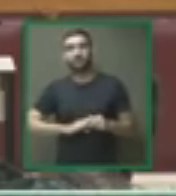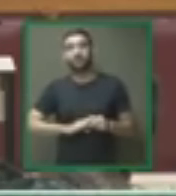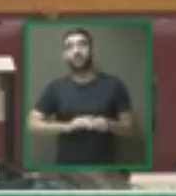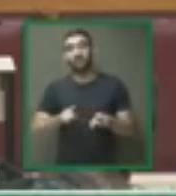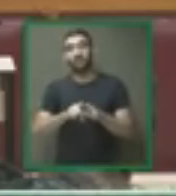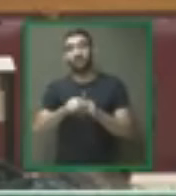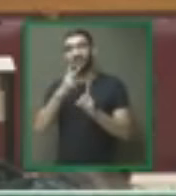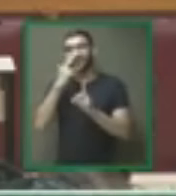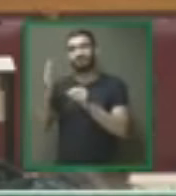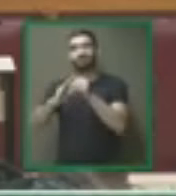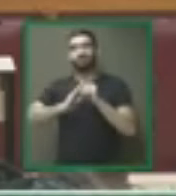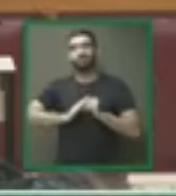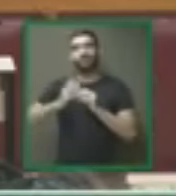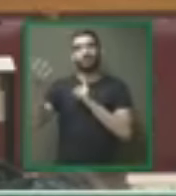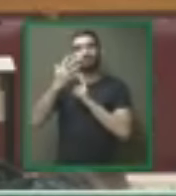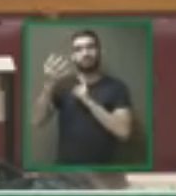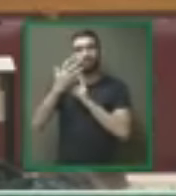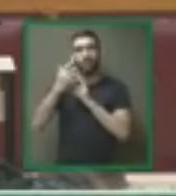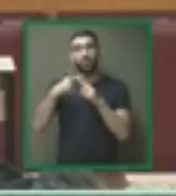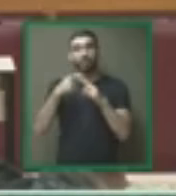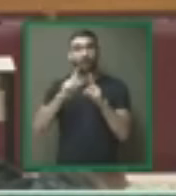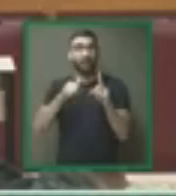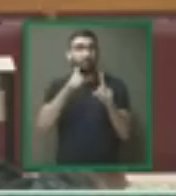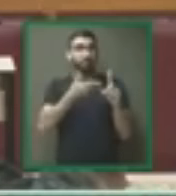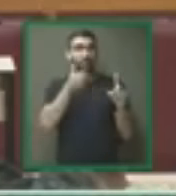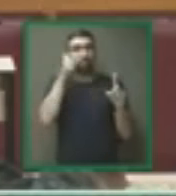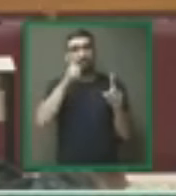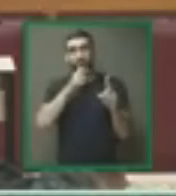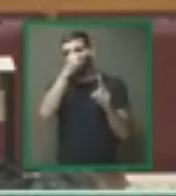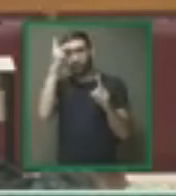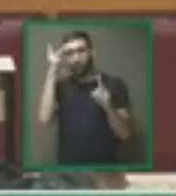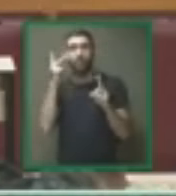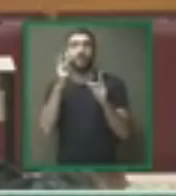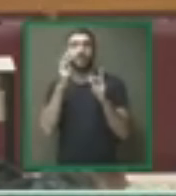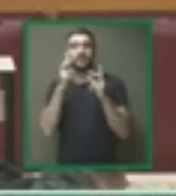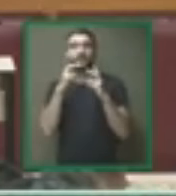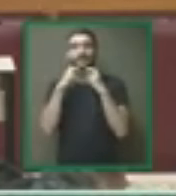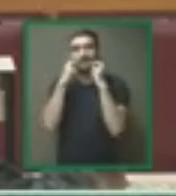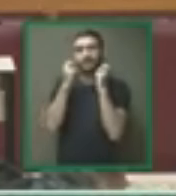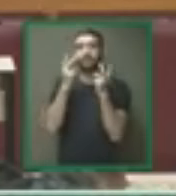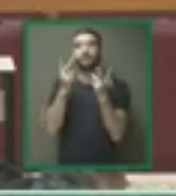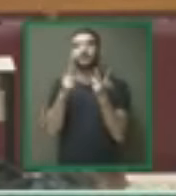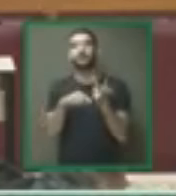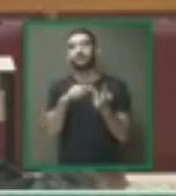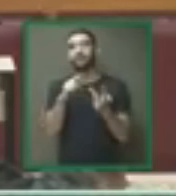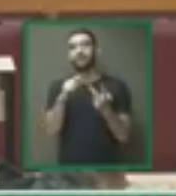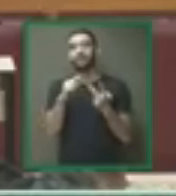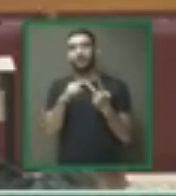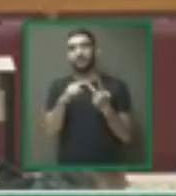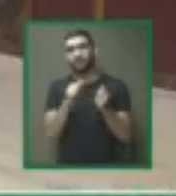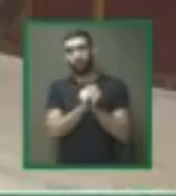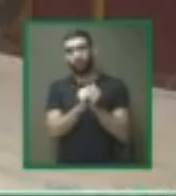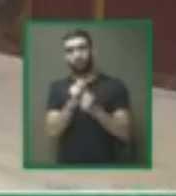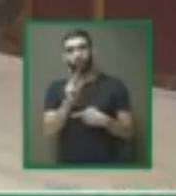coagida. E ela é uma pessoa tímida. Inclusive, ela estava aí, né? Acabou já vindo embora por conta que ela estava com meus filhos